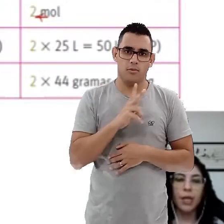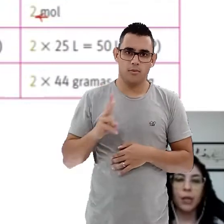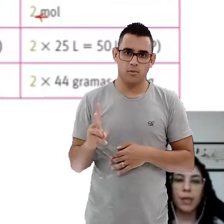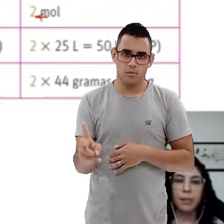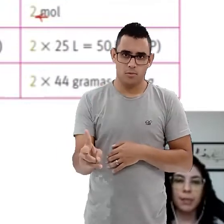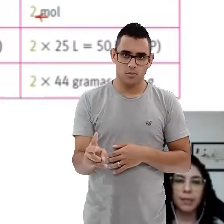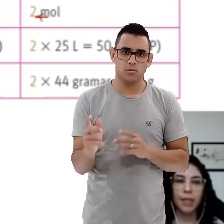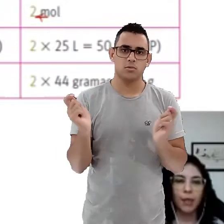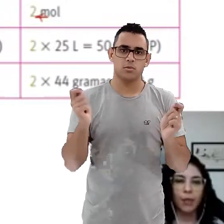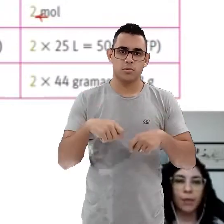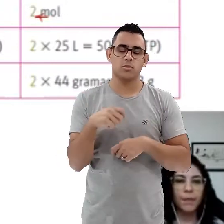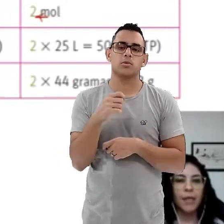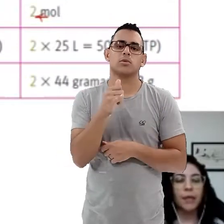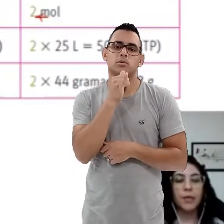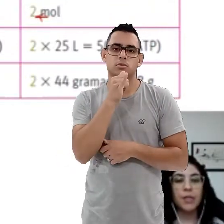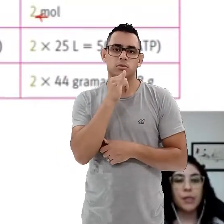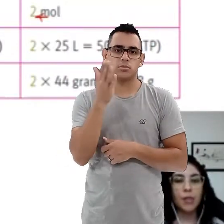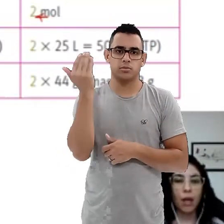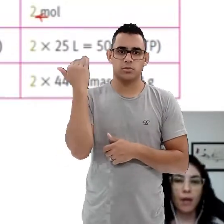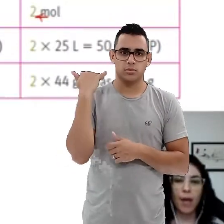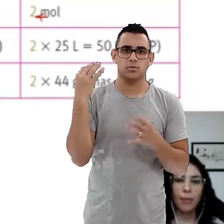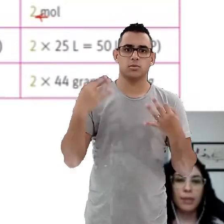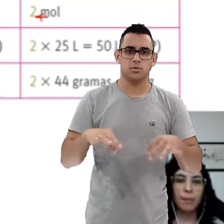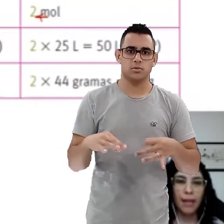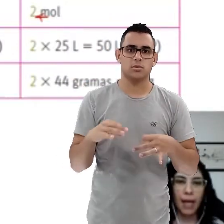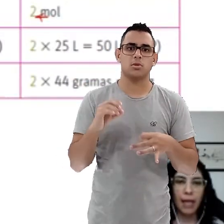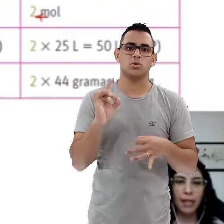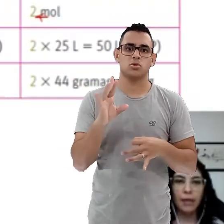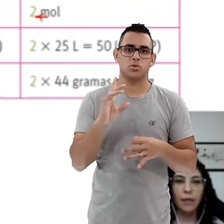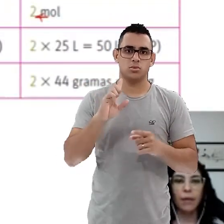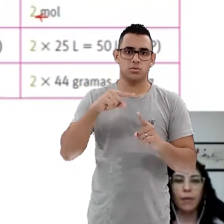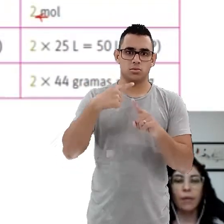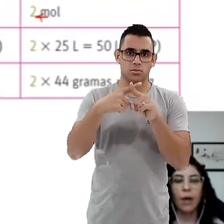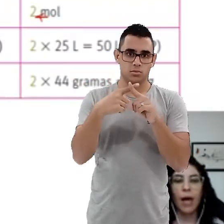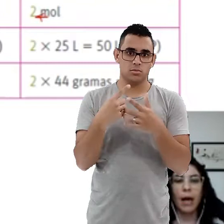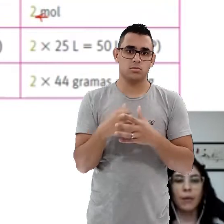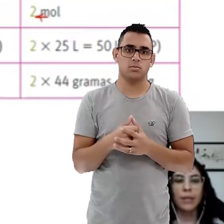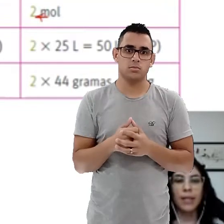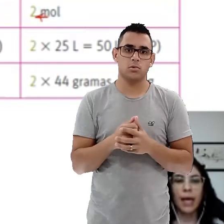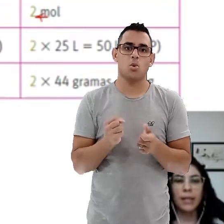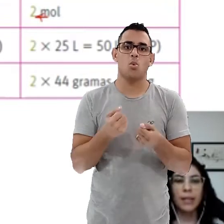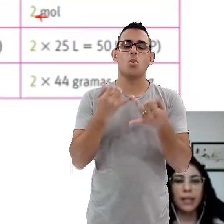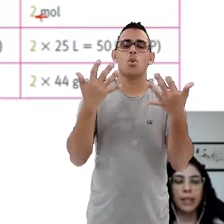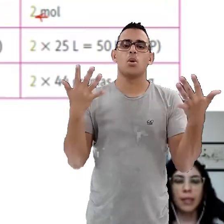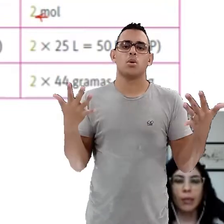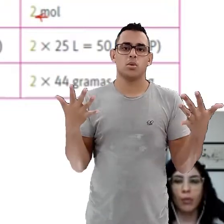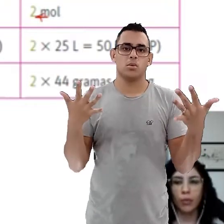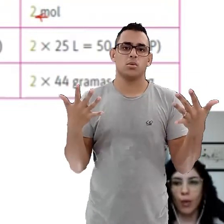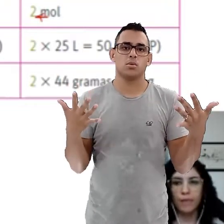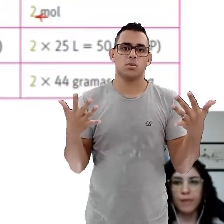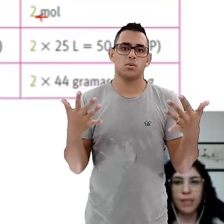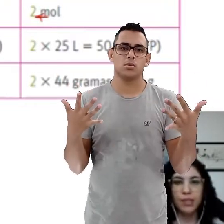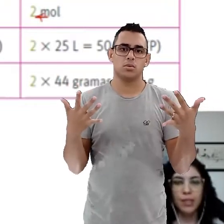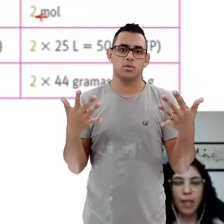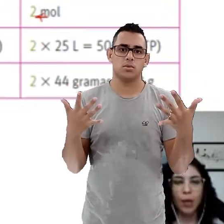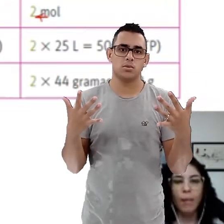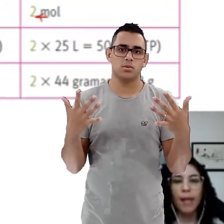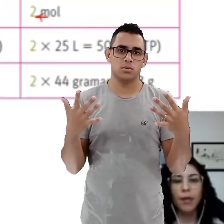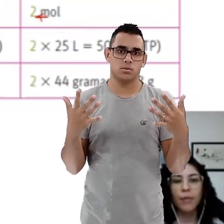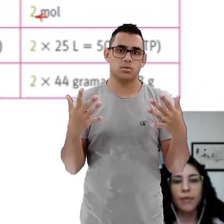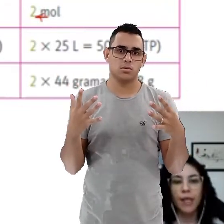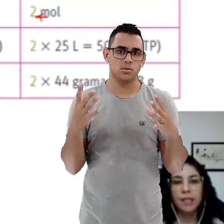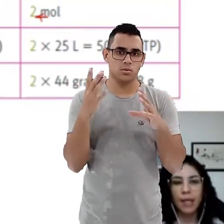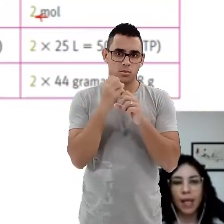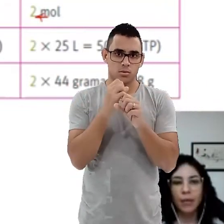fez no exemplo anterior. Então, a gente só multiplicaria, ó, a quantidade o coeficiente